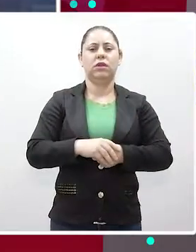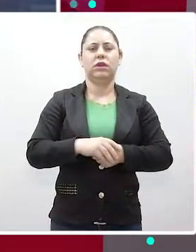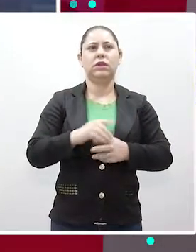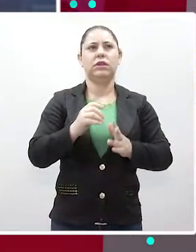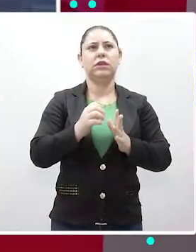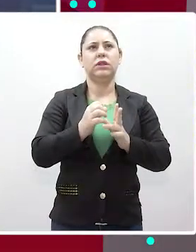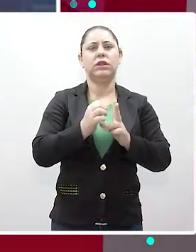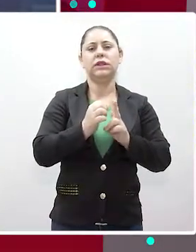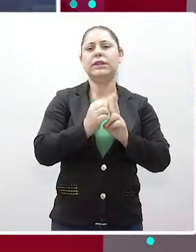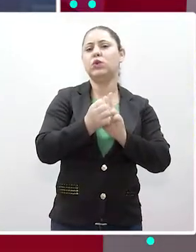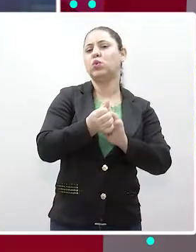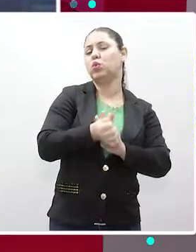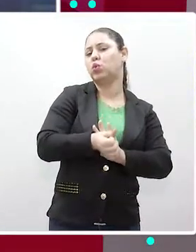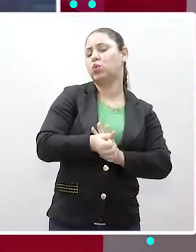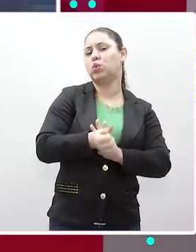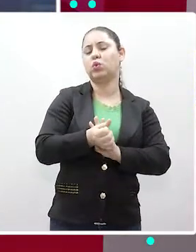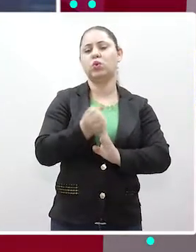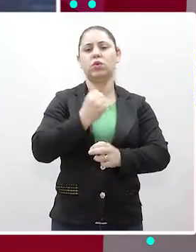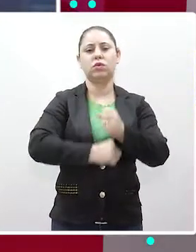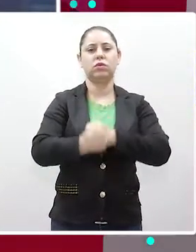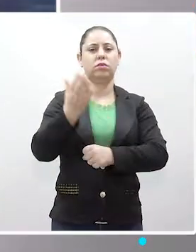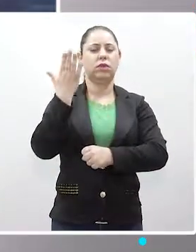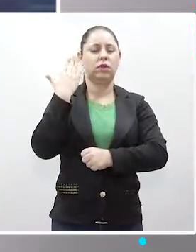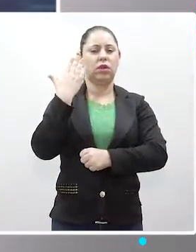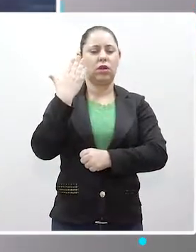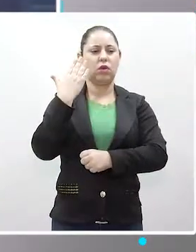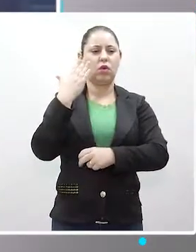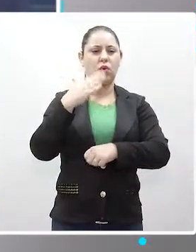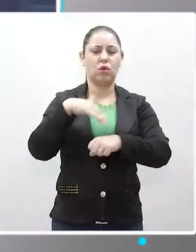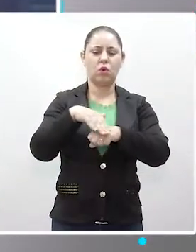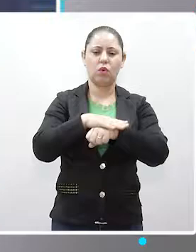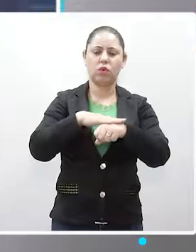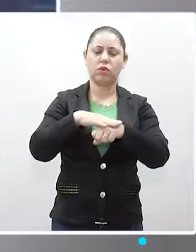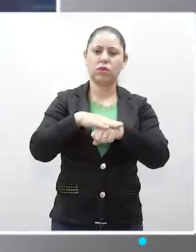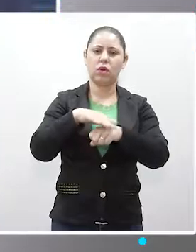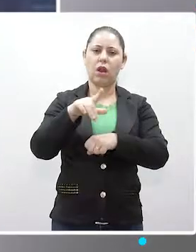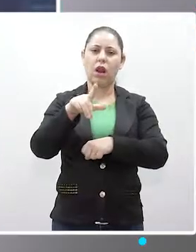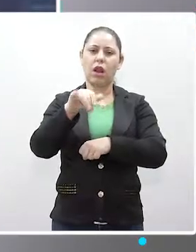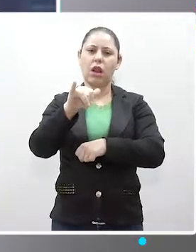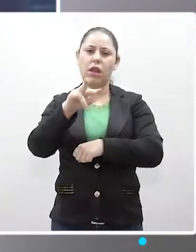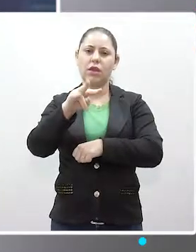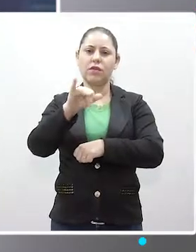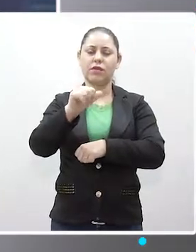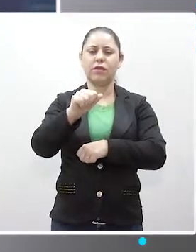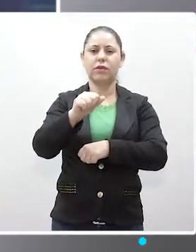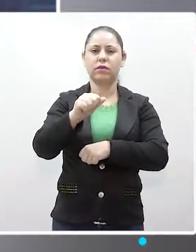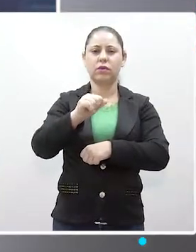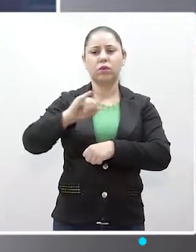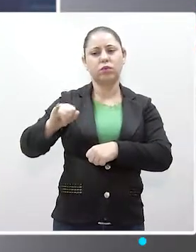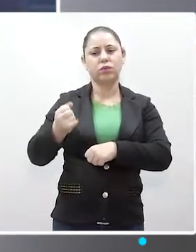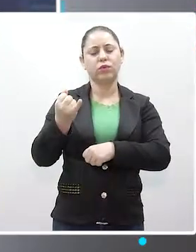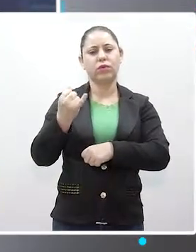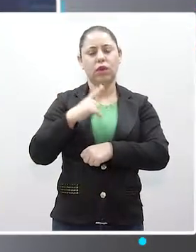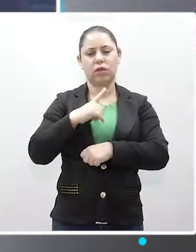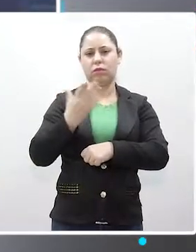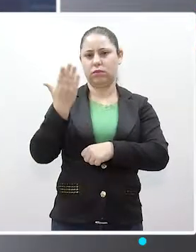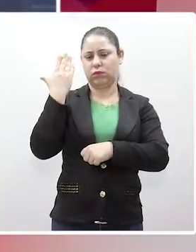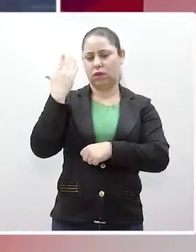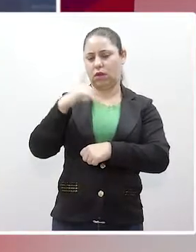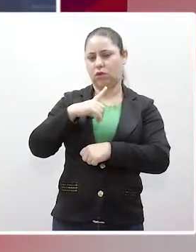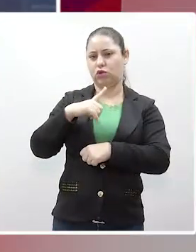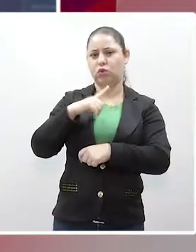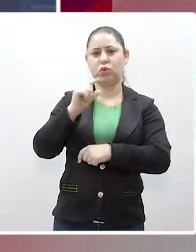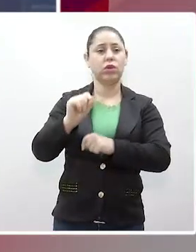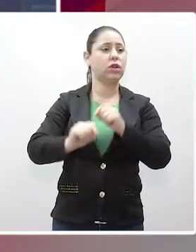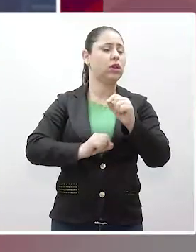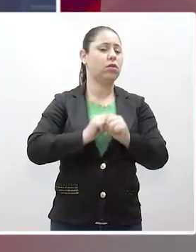segundo semestre do ano passado, inclusive acho que estava conversando com a Lívia, né, naquela oportunidade, e que existiu uma